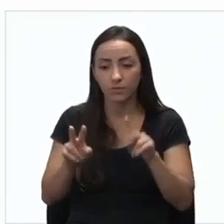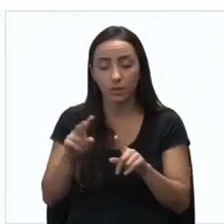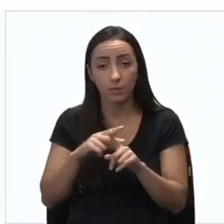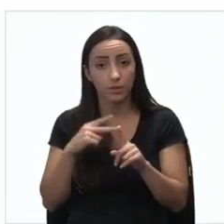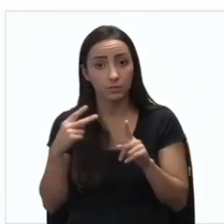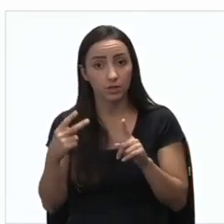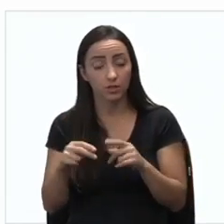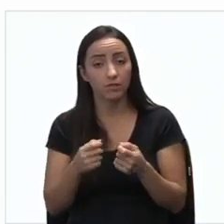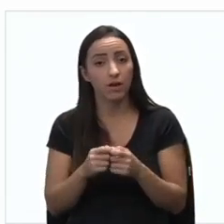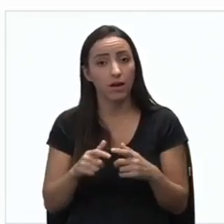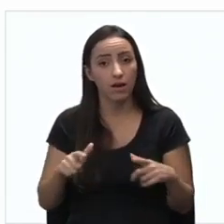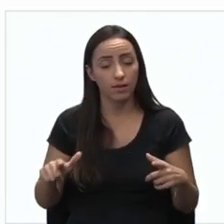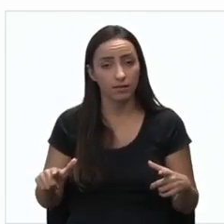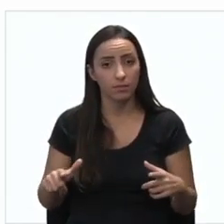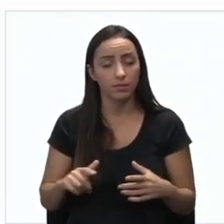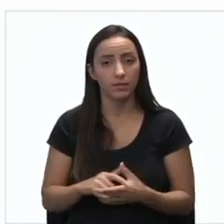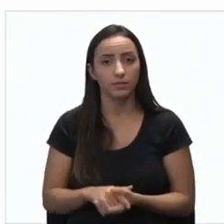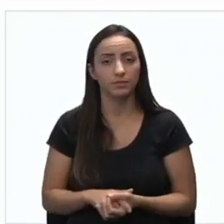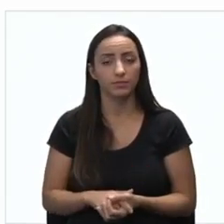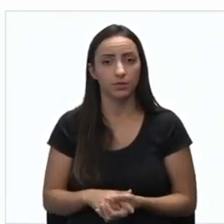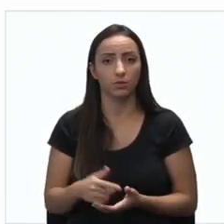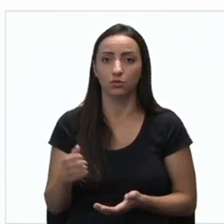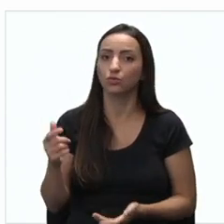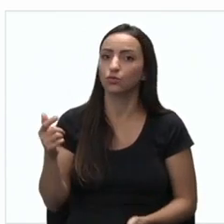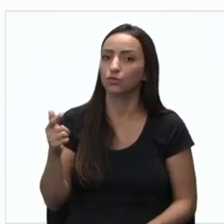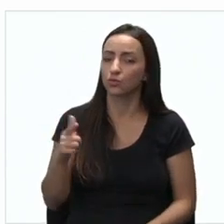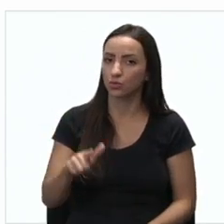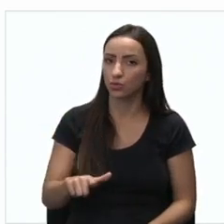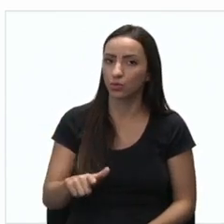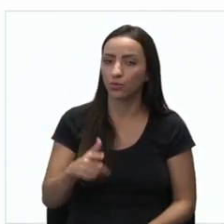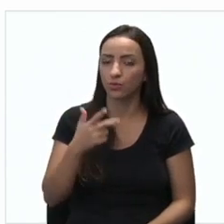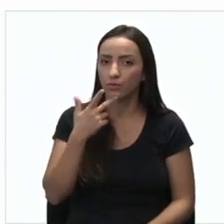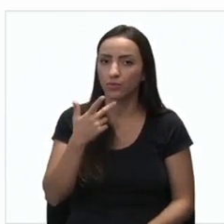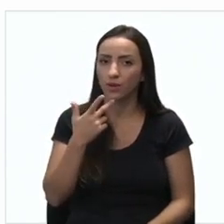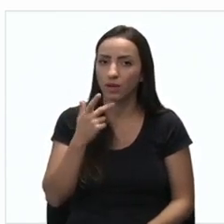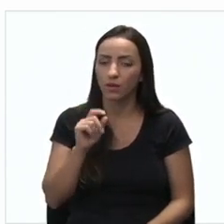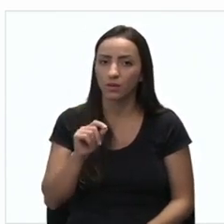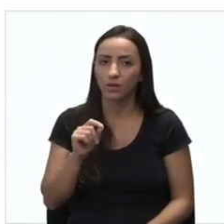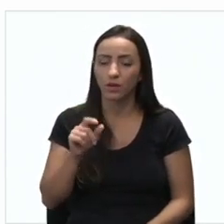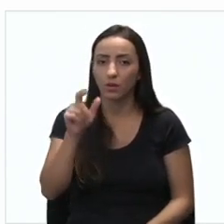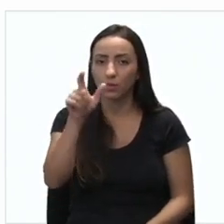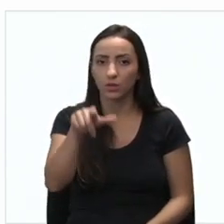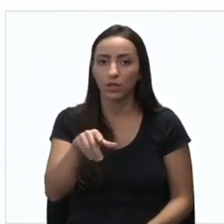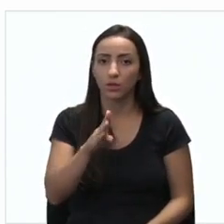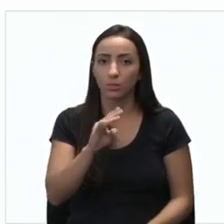os diversos âmbitos da vida. E, novamente, nós nos lembramos do modelo